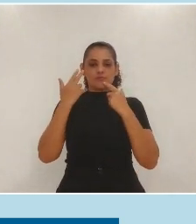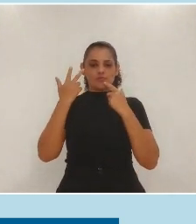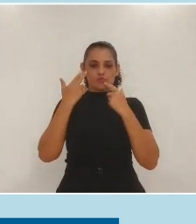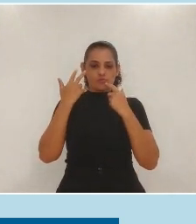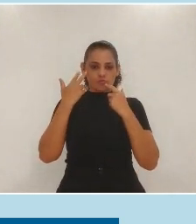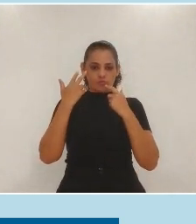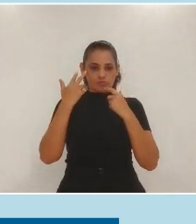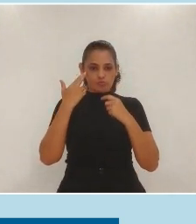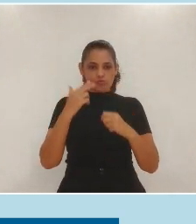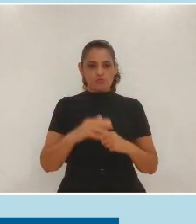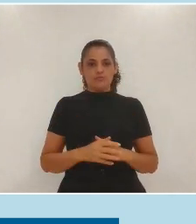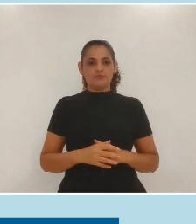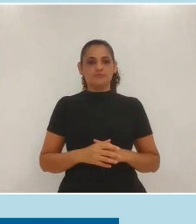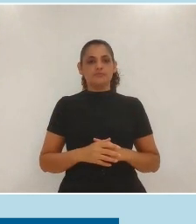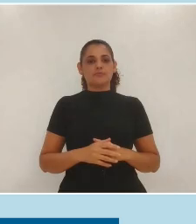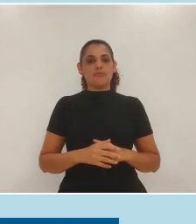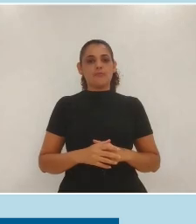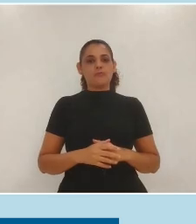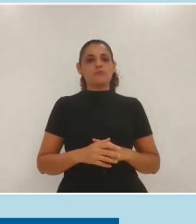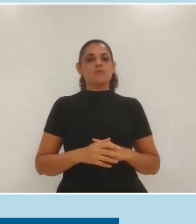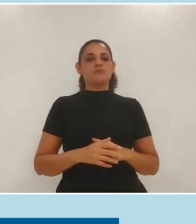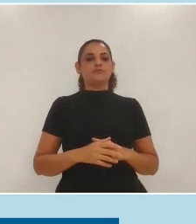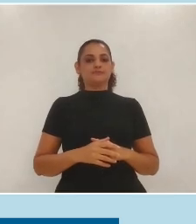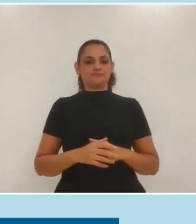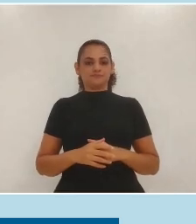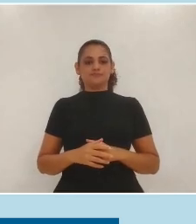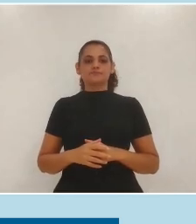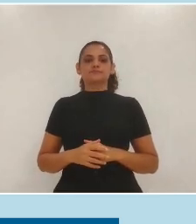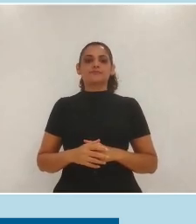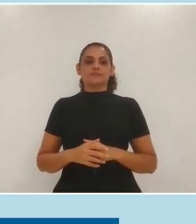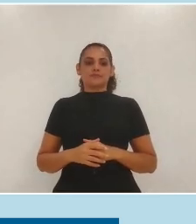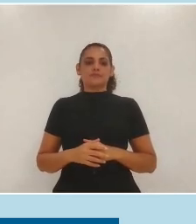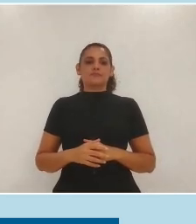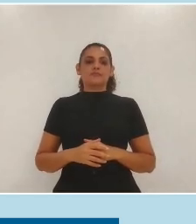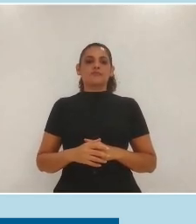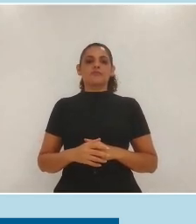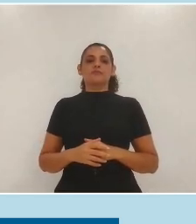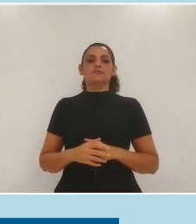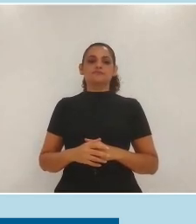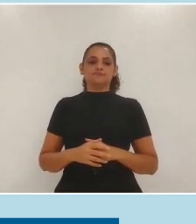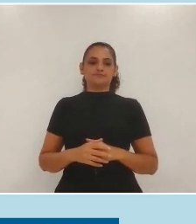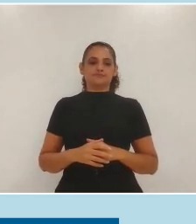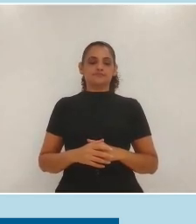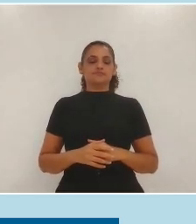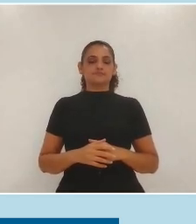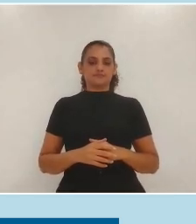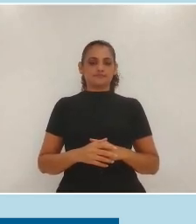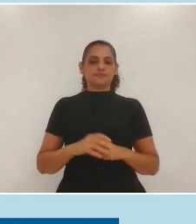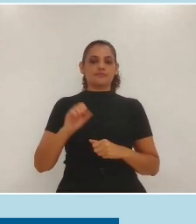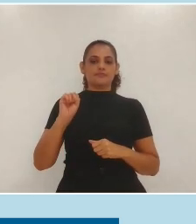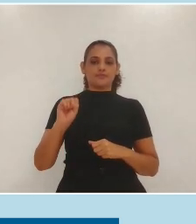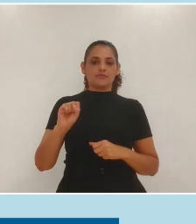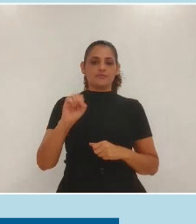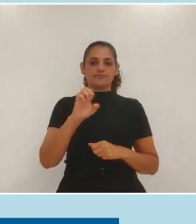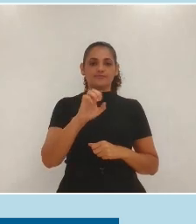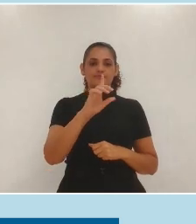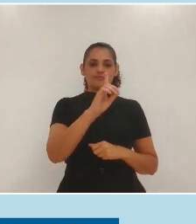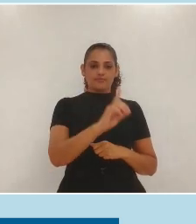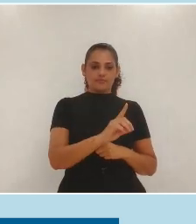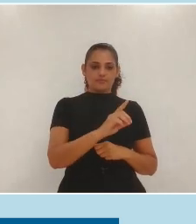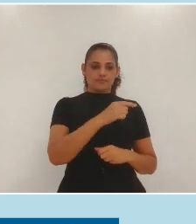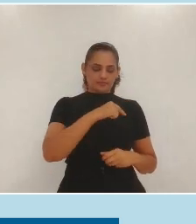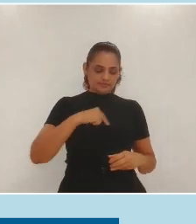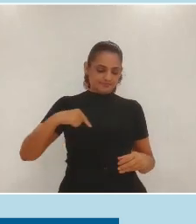serem cavalos, ou seja, diagnósticos comuns. Então, a síndrome de Ehlers-Danlos é considerada